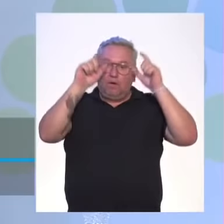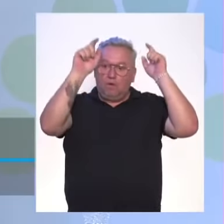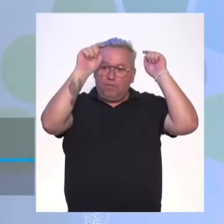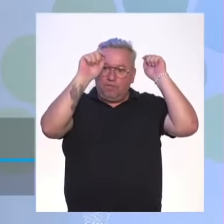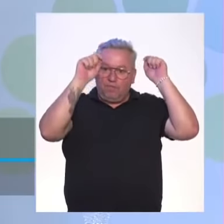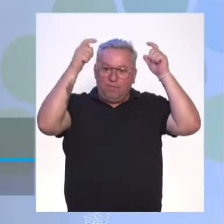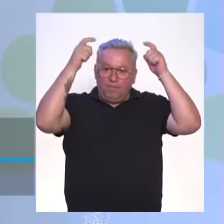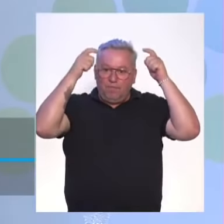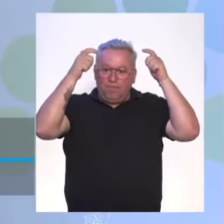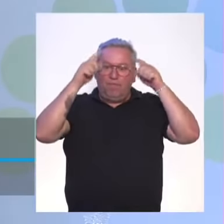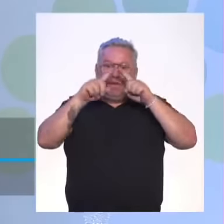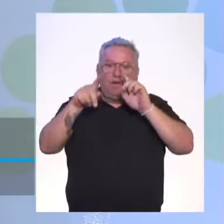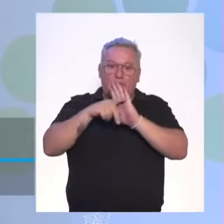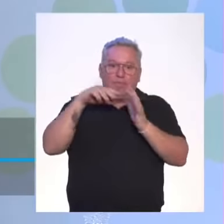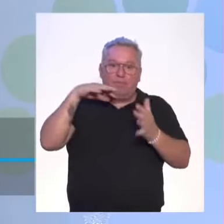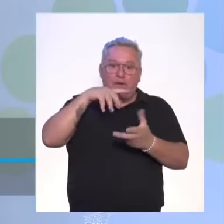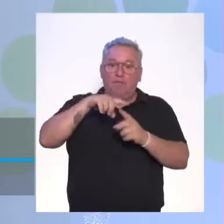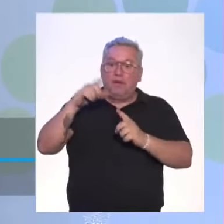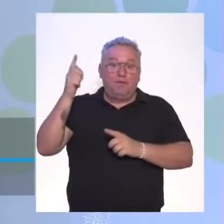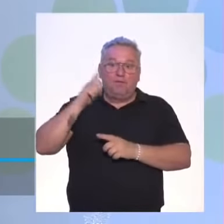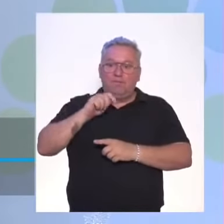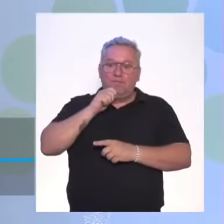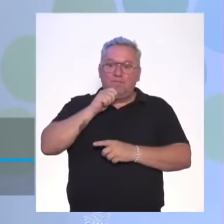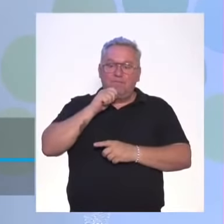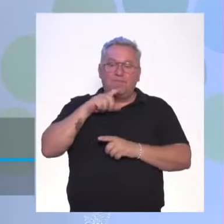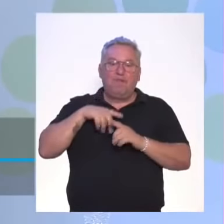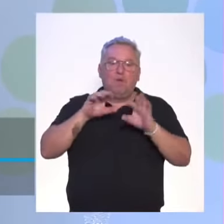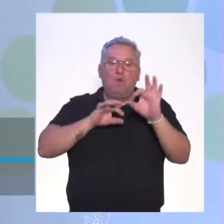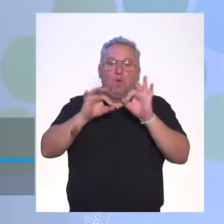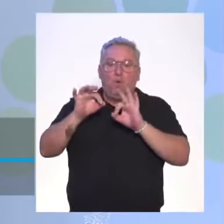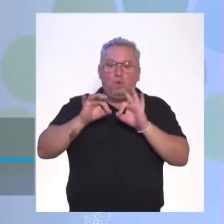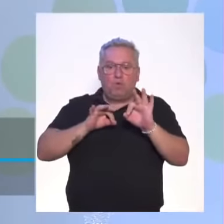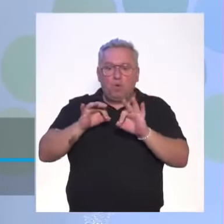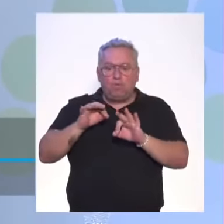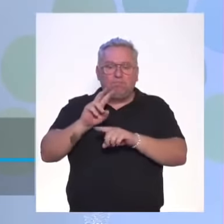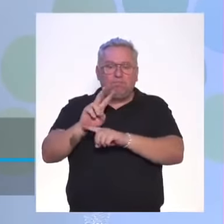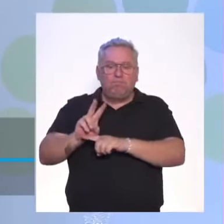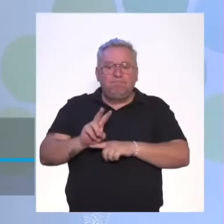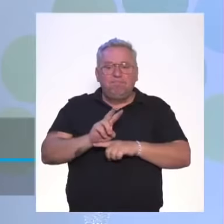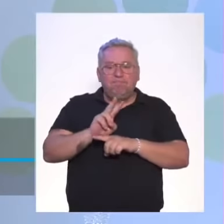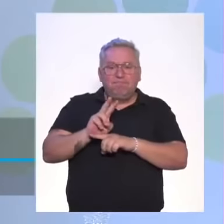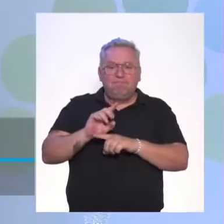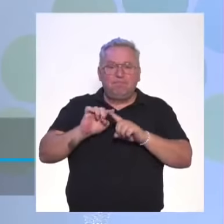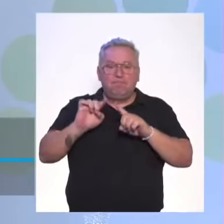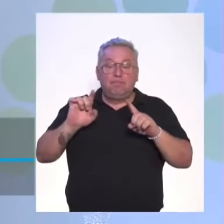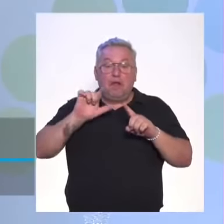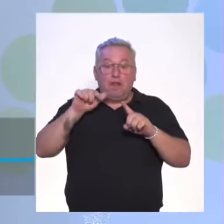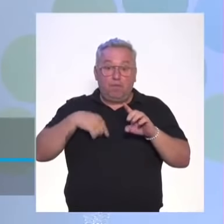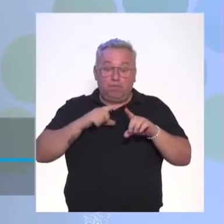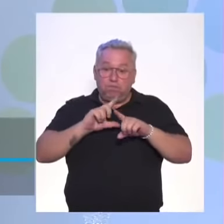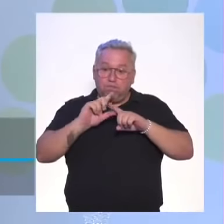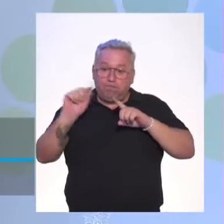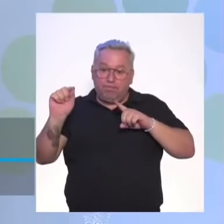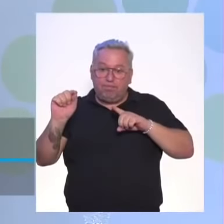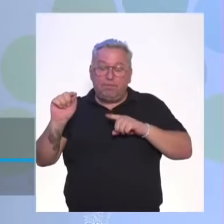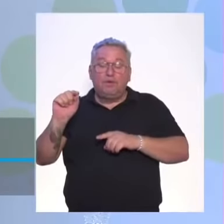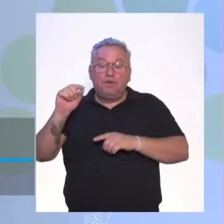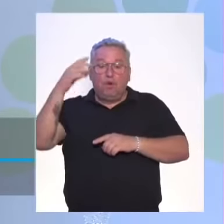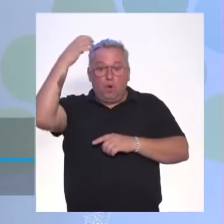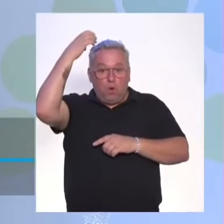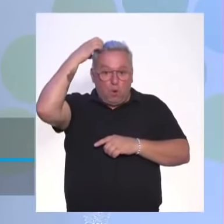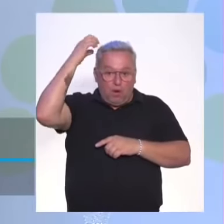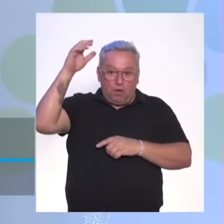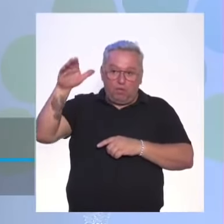Fique no seu planeta mas não consegue a questão do controle da manipulação após a sua partida o reino 6